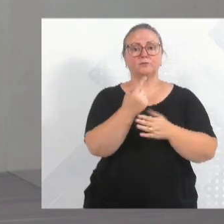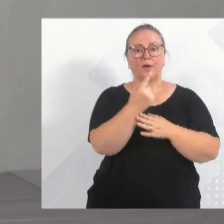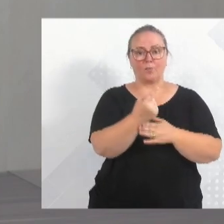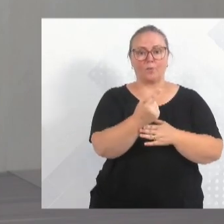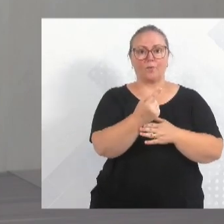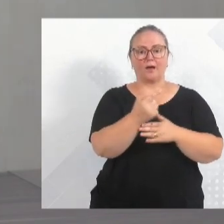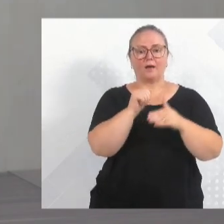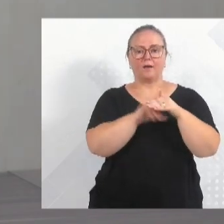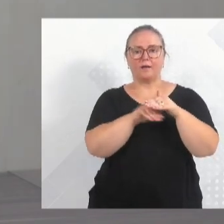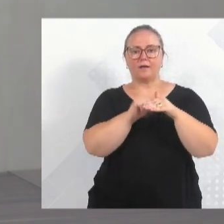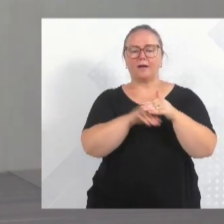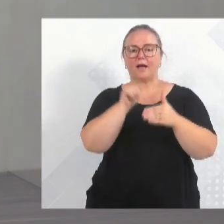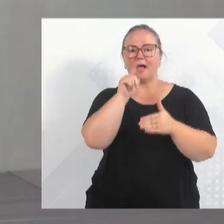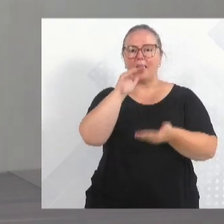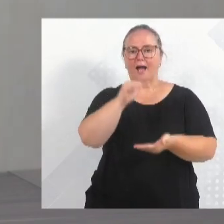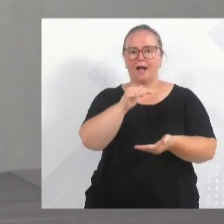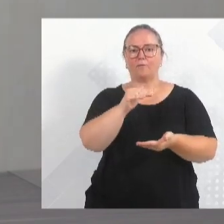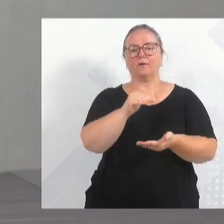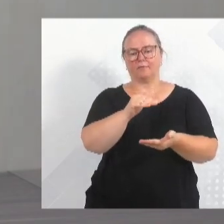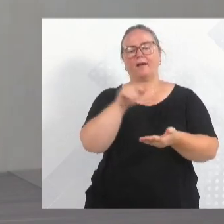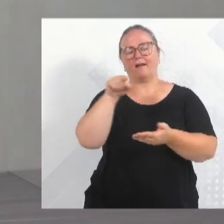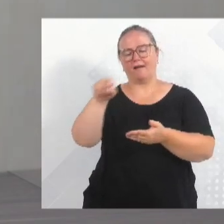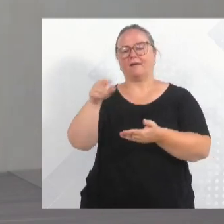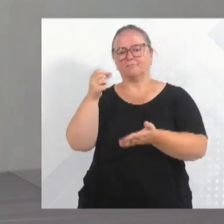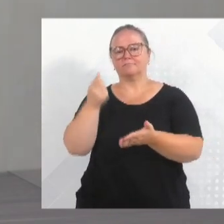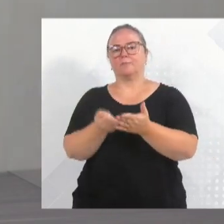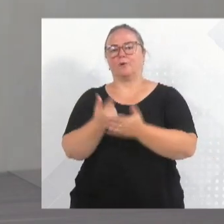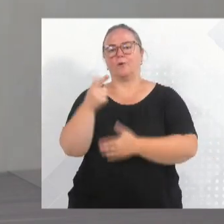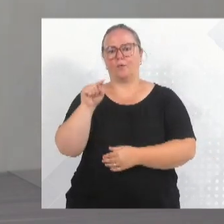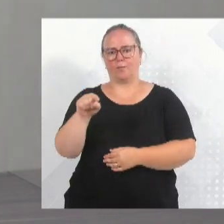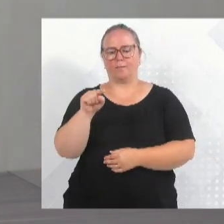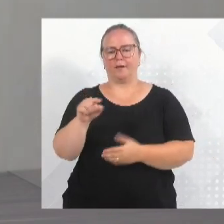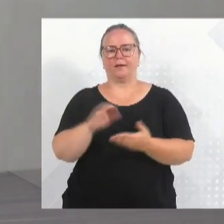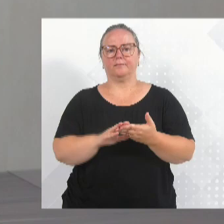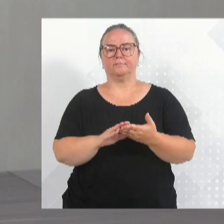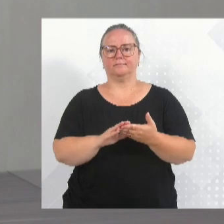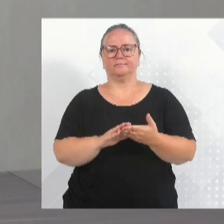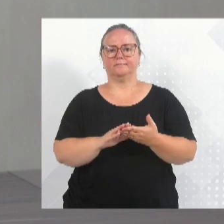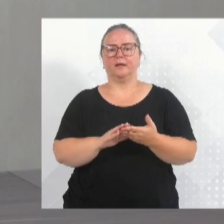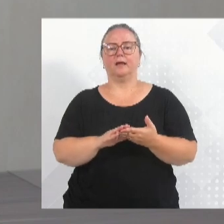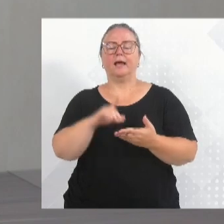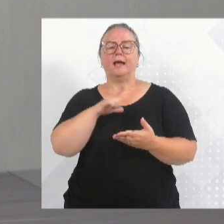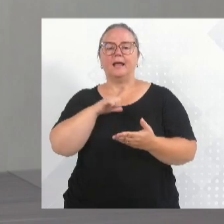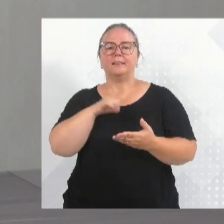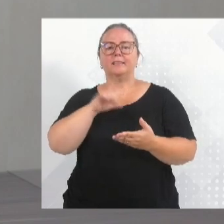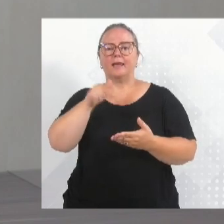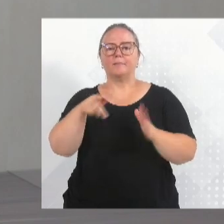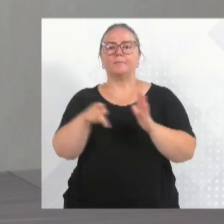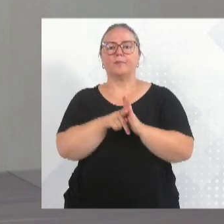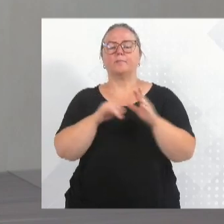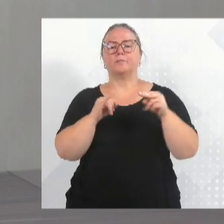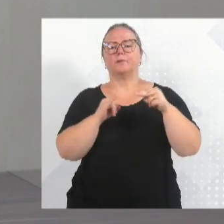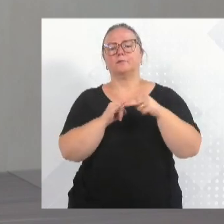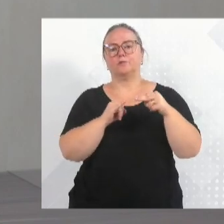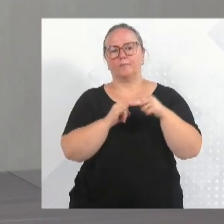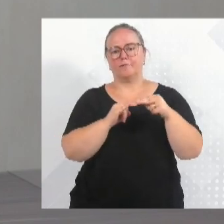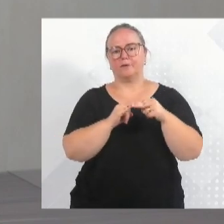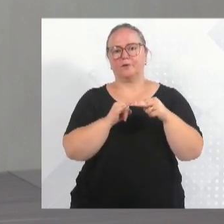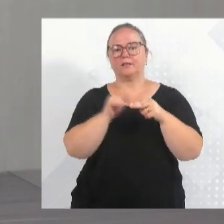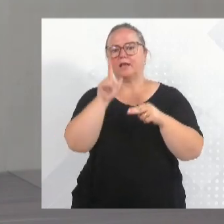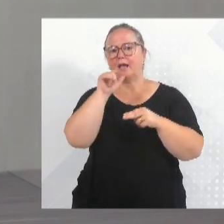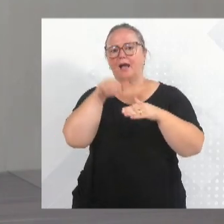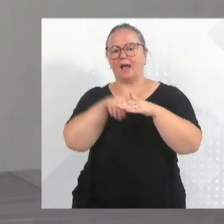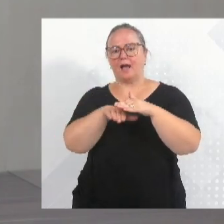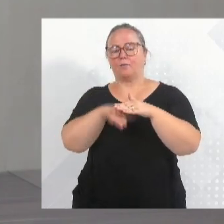municipal para atender os indicadores de reservação dos próximos 30 anos, que é o reservatório da Itopava Norte, que já